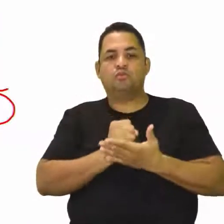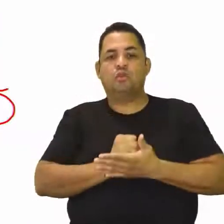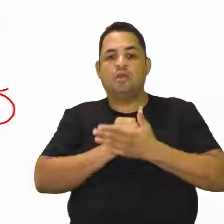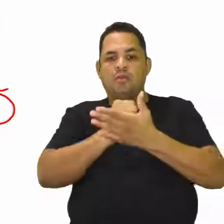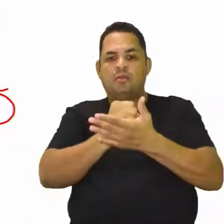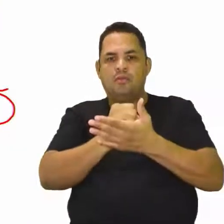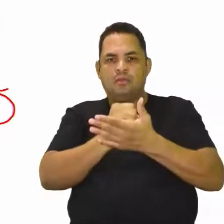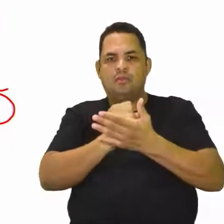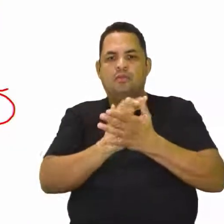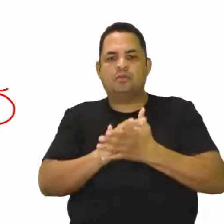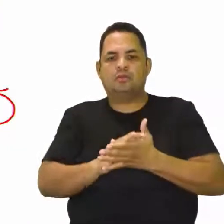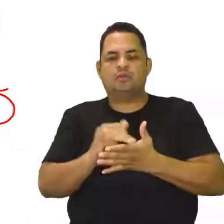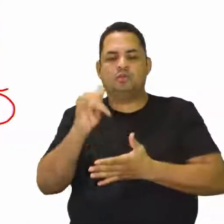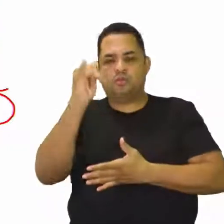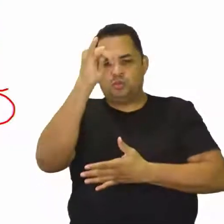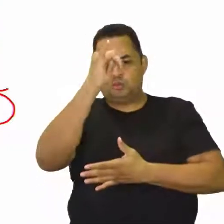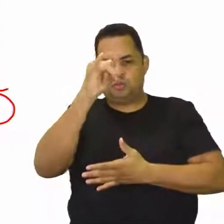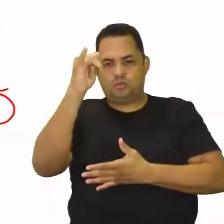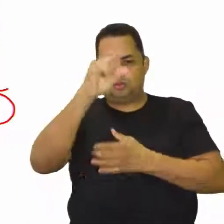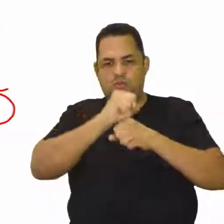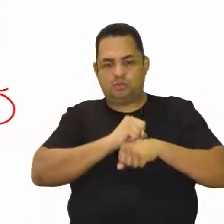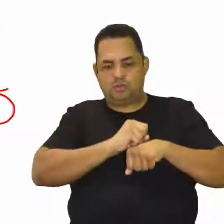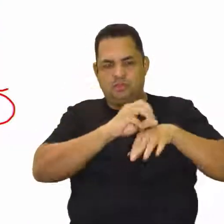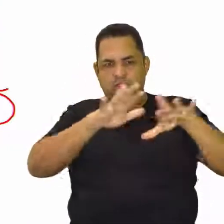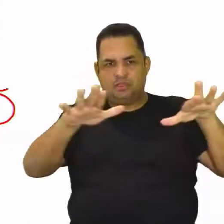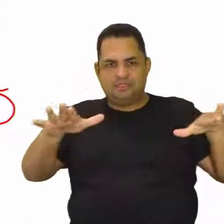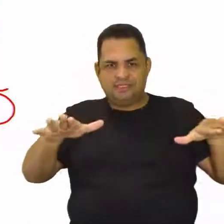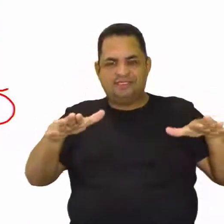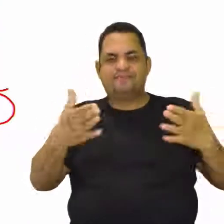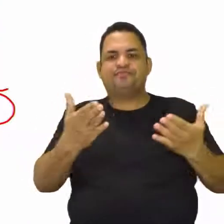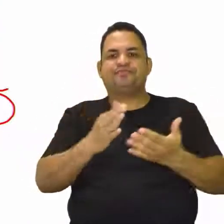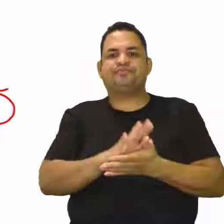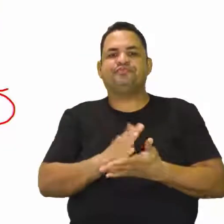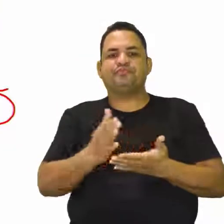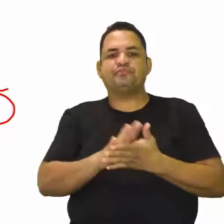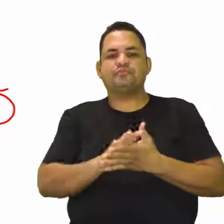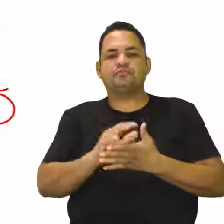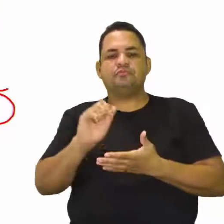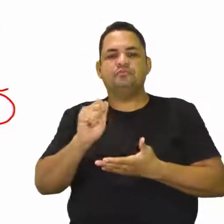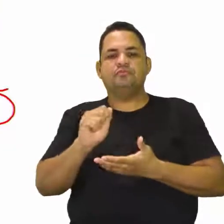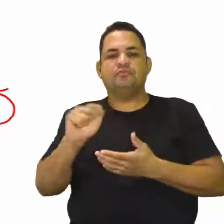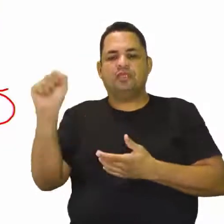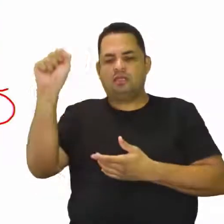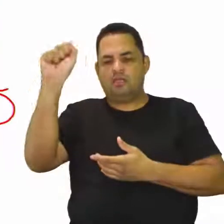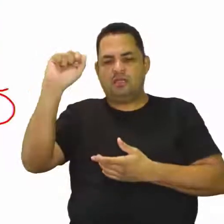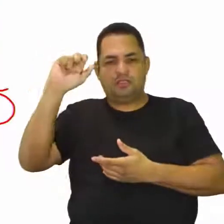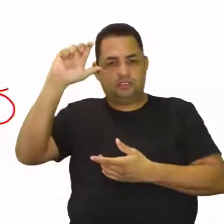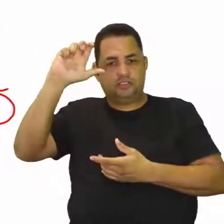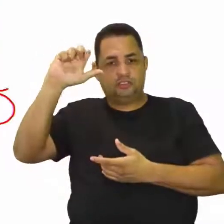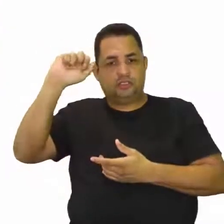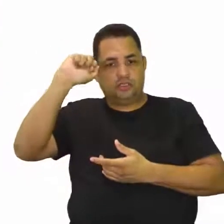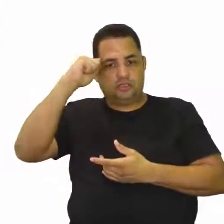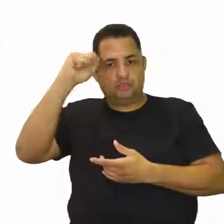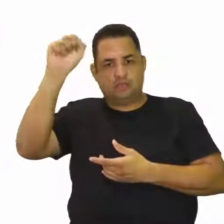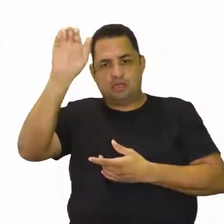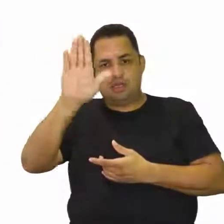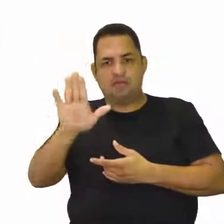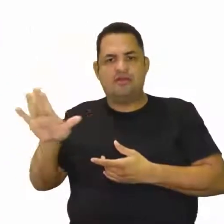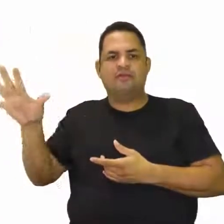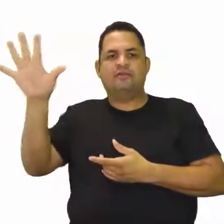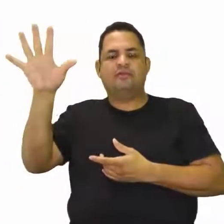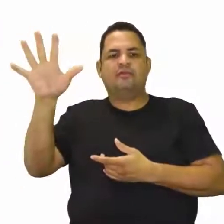italianos, a expansão italiana na região da África.